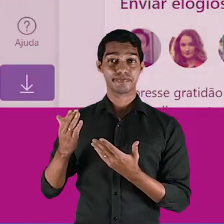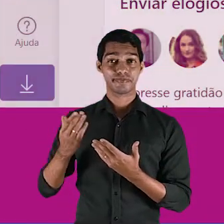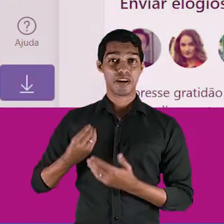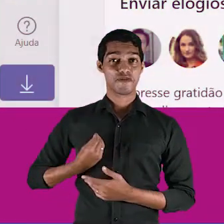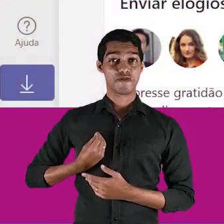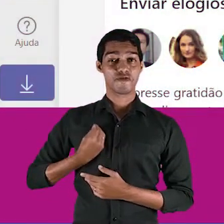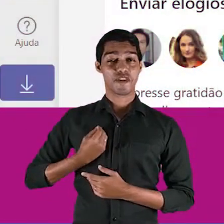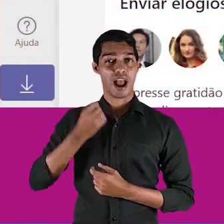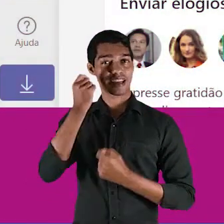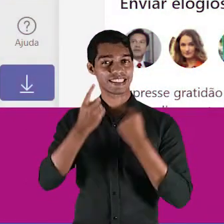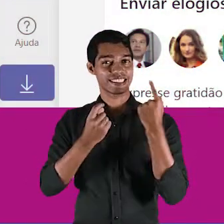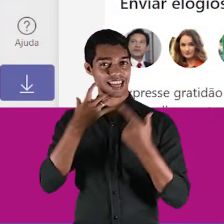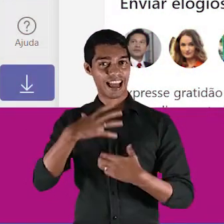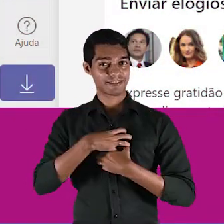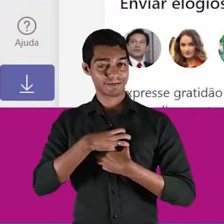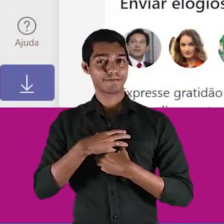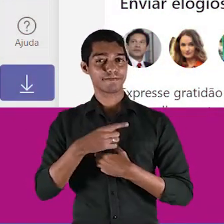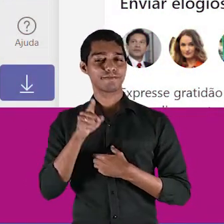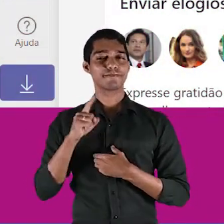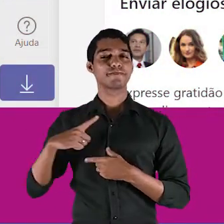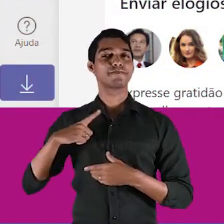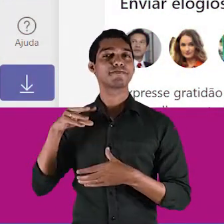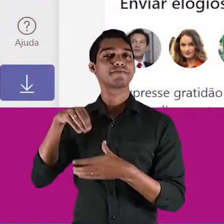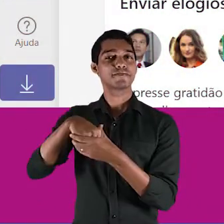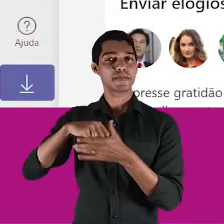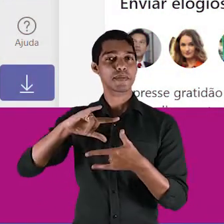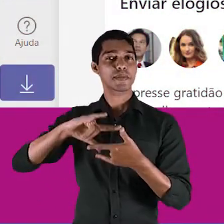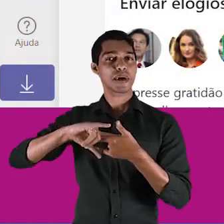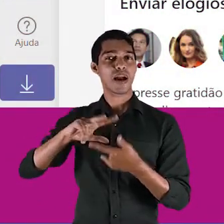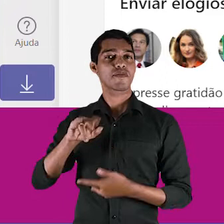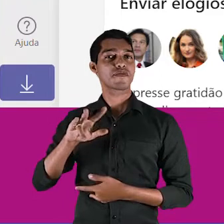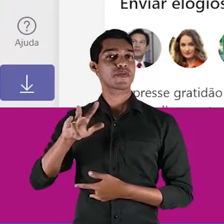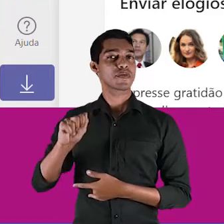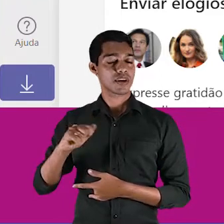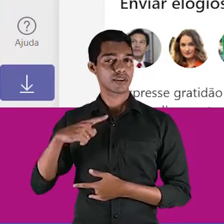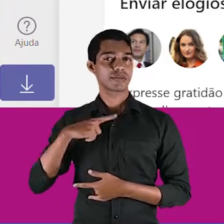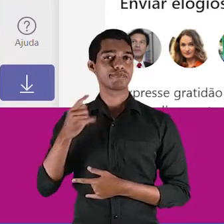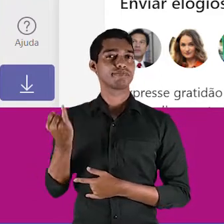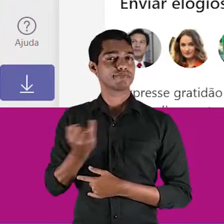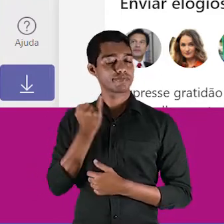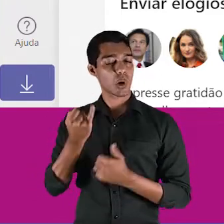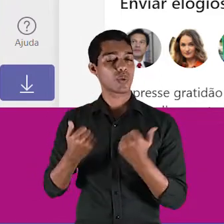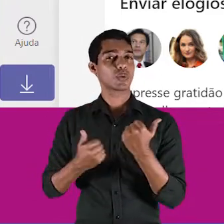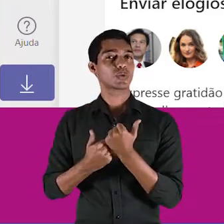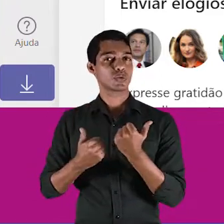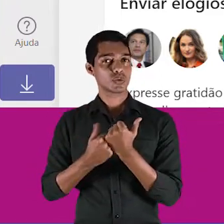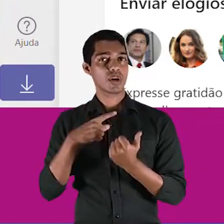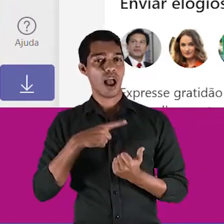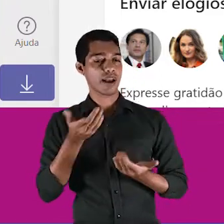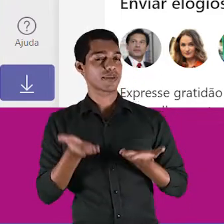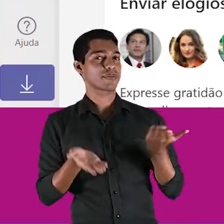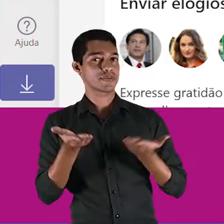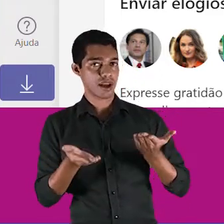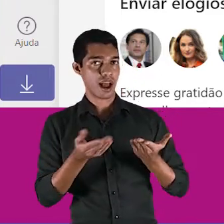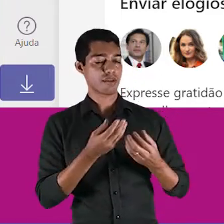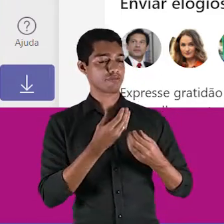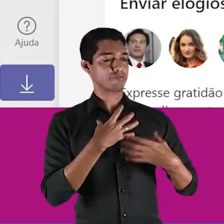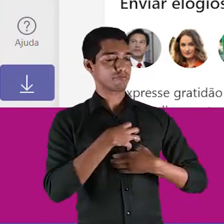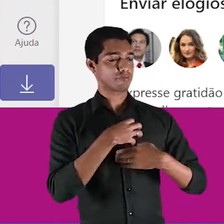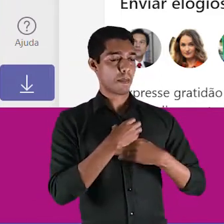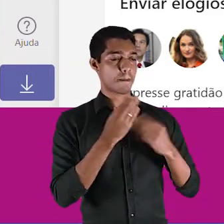Insights. O Viva Insights é parte do Microsoft Viva e ele é um recurso importante para apoiar no equilíbrio entre bem-estar